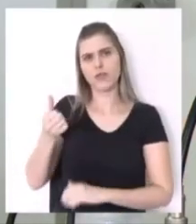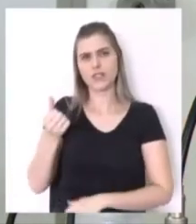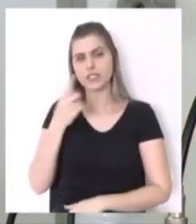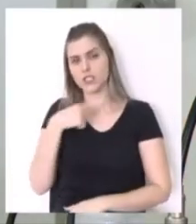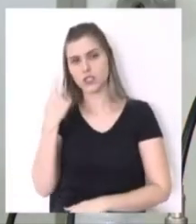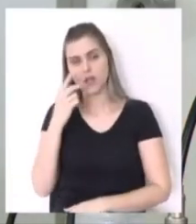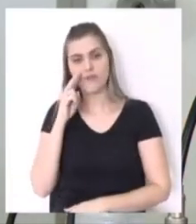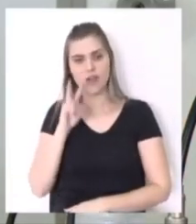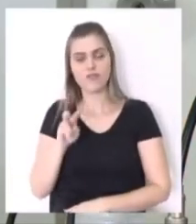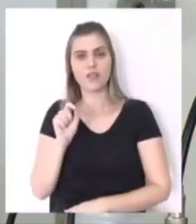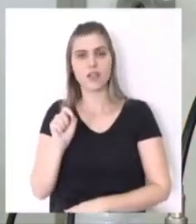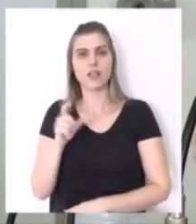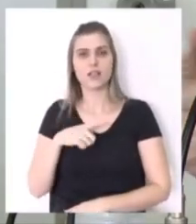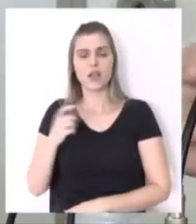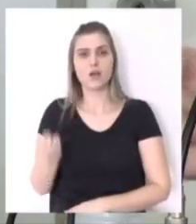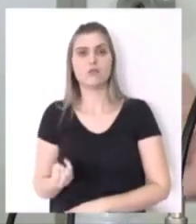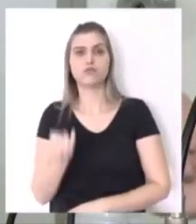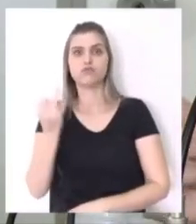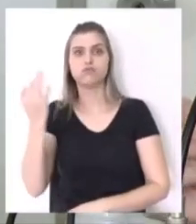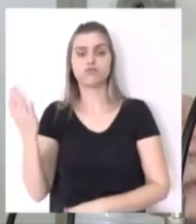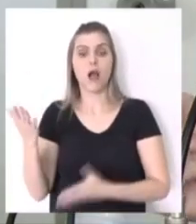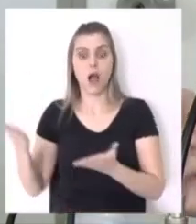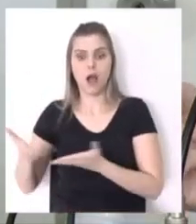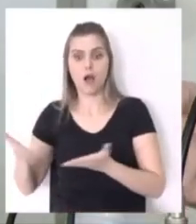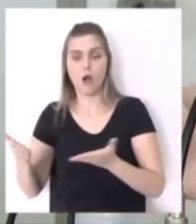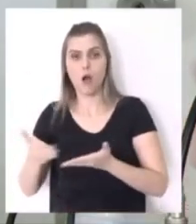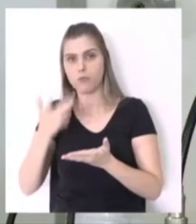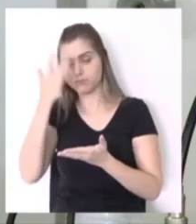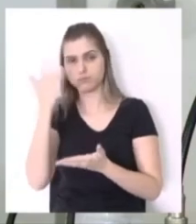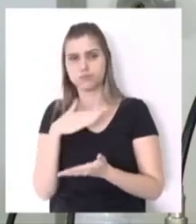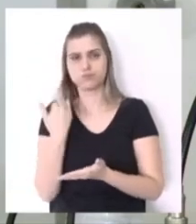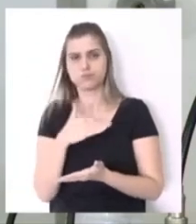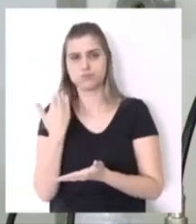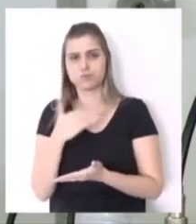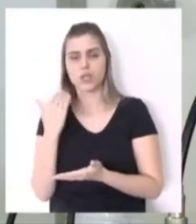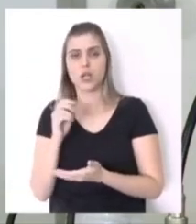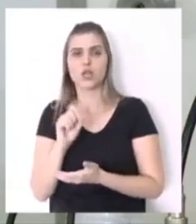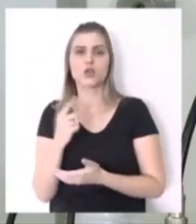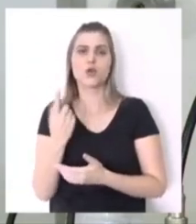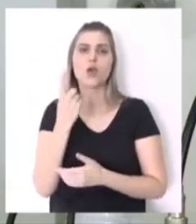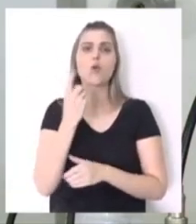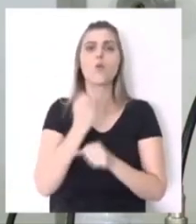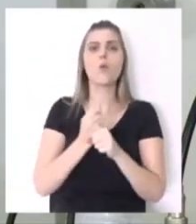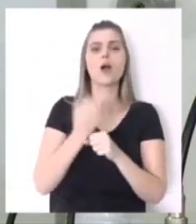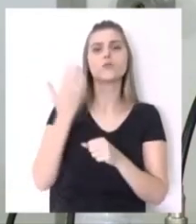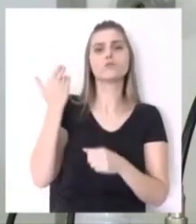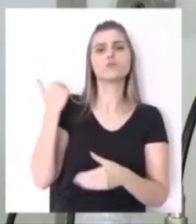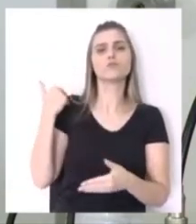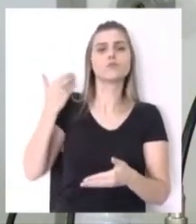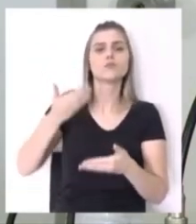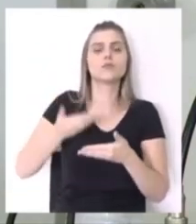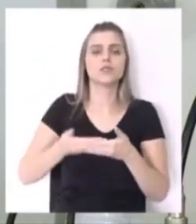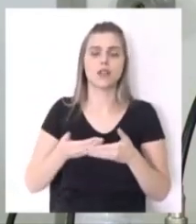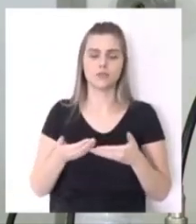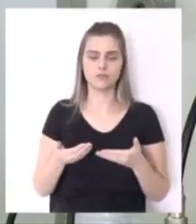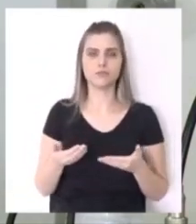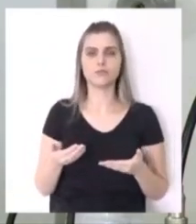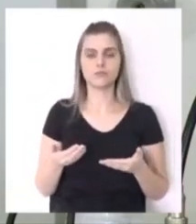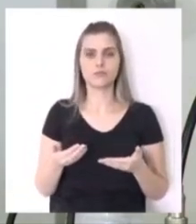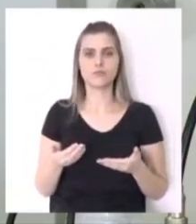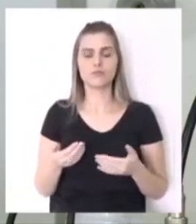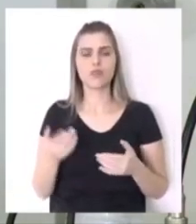nós vamos ver que está muito mais acelerado agora do que ao longo desse um ano é